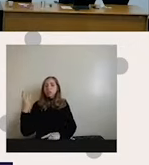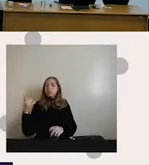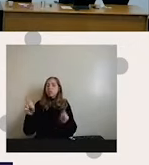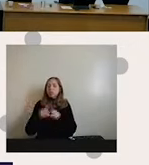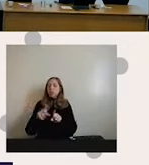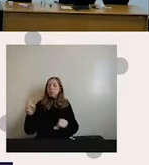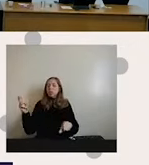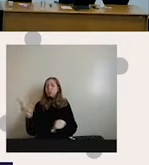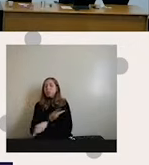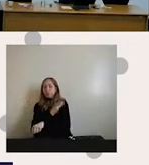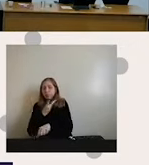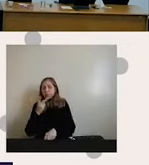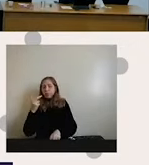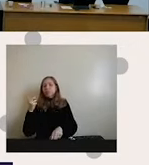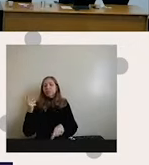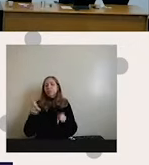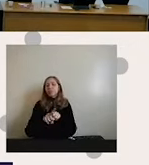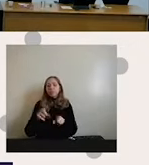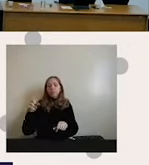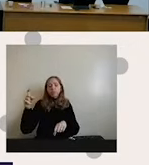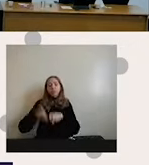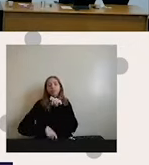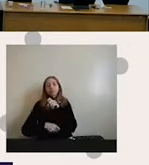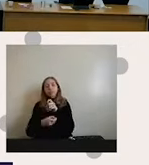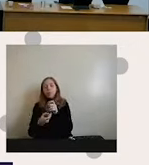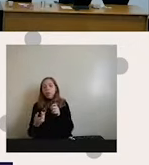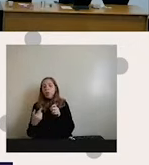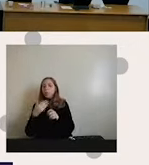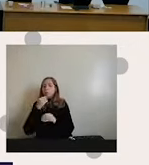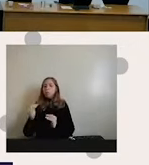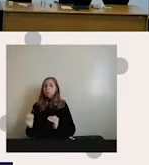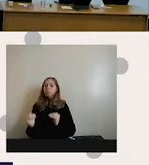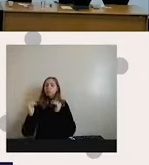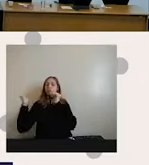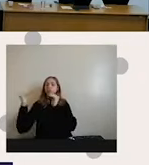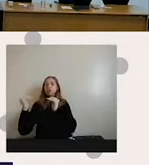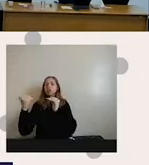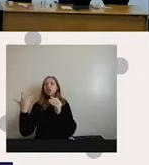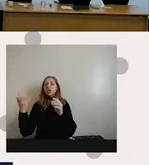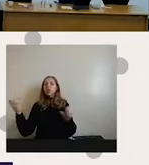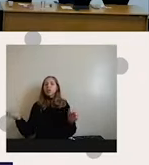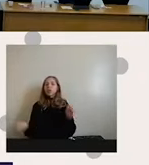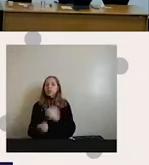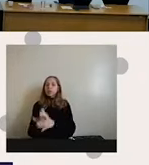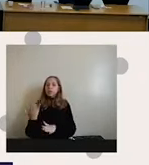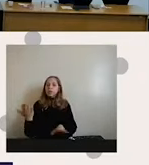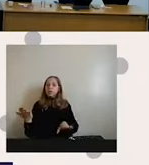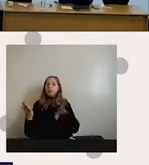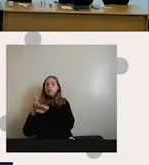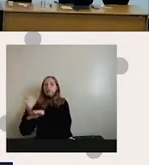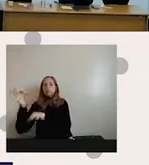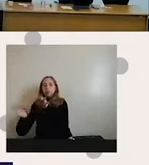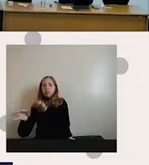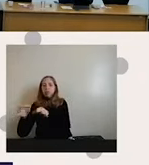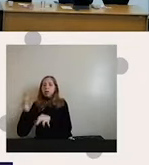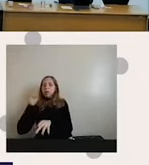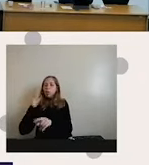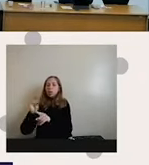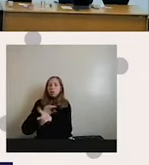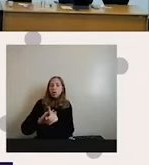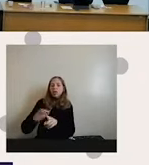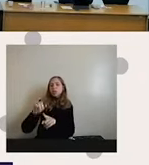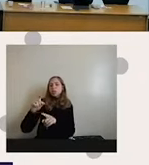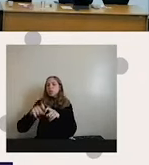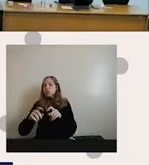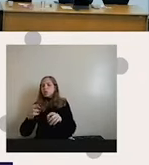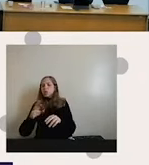superior, né? Que me chega, então, na justiça. Lembrando que o assédio moral e sexual não é necessariamente uma doença, mas ele é